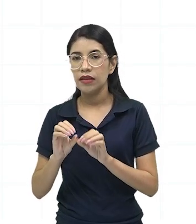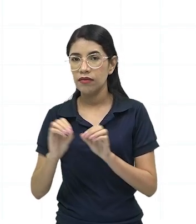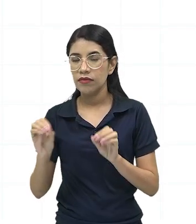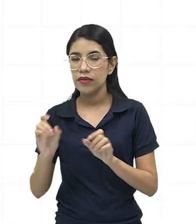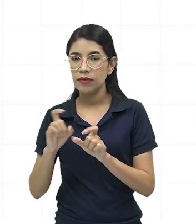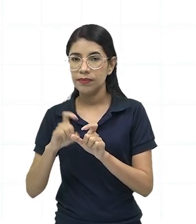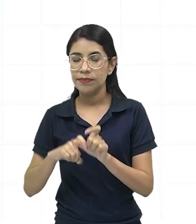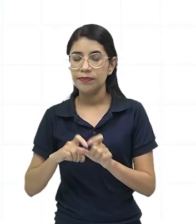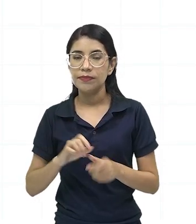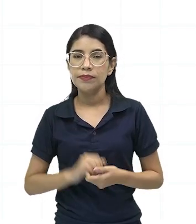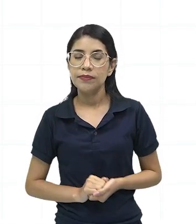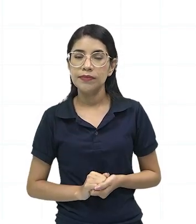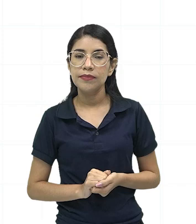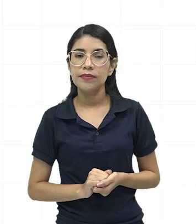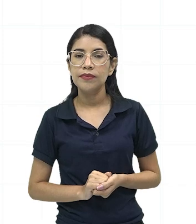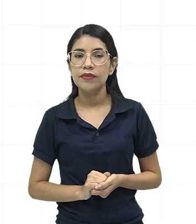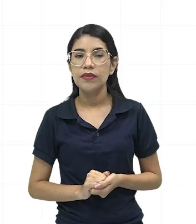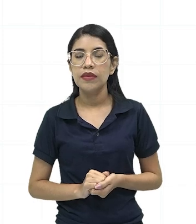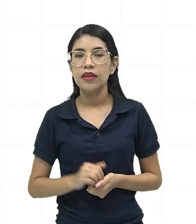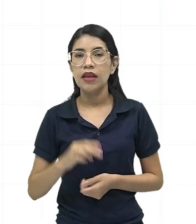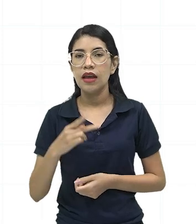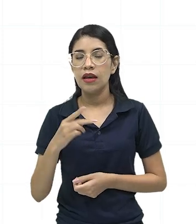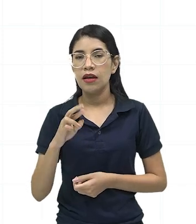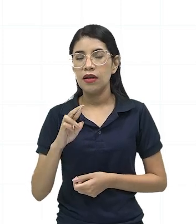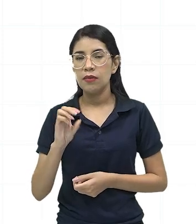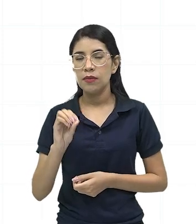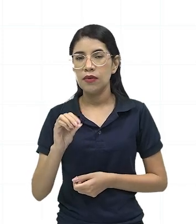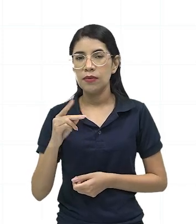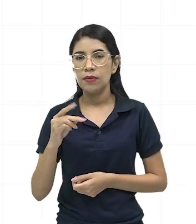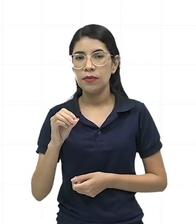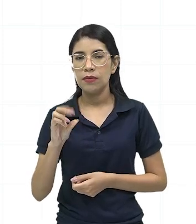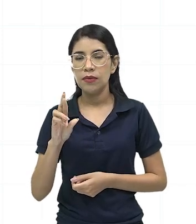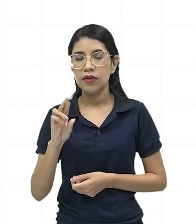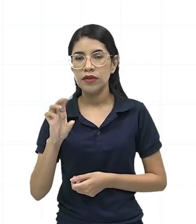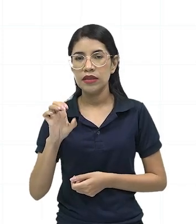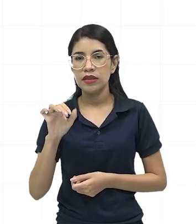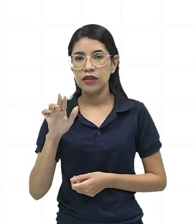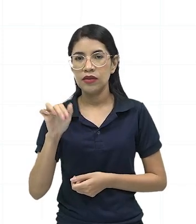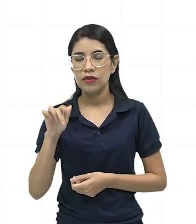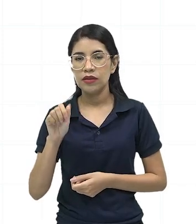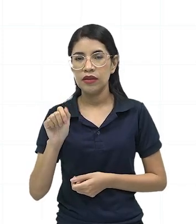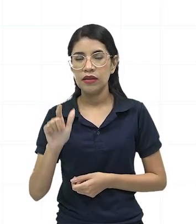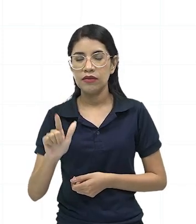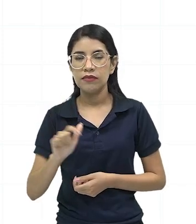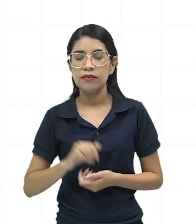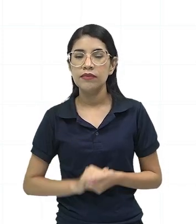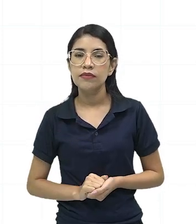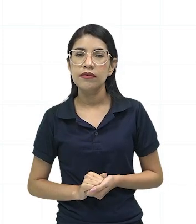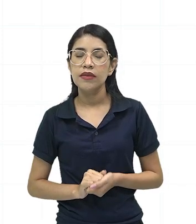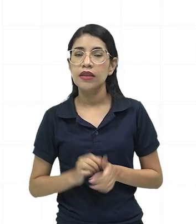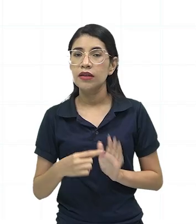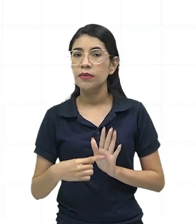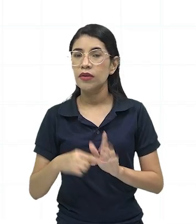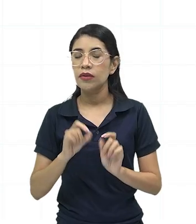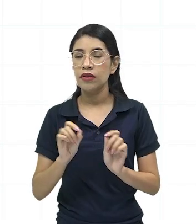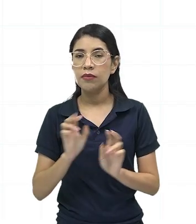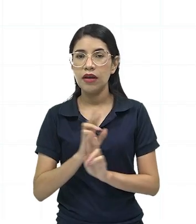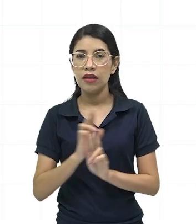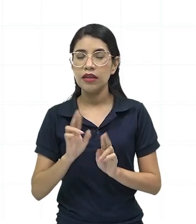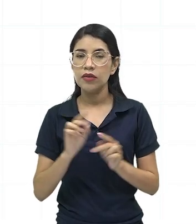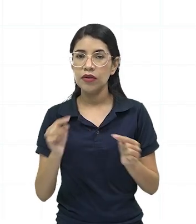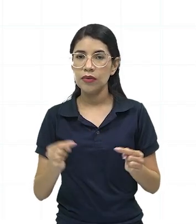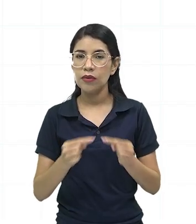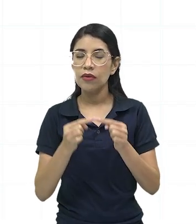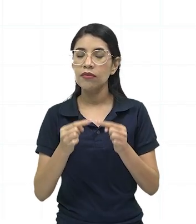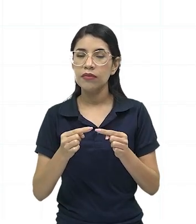na 7, nós temos as conjunções subordinativas adverbiais proporcionais. Então, vou indicar uma relação proporcional,